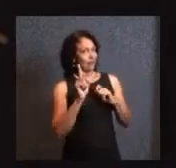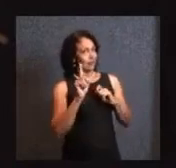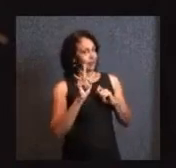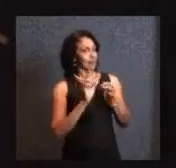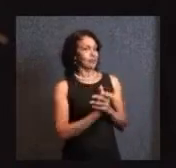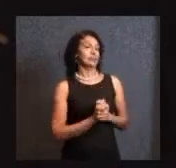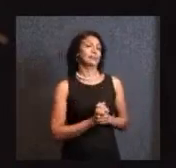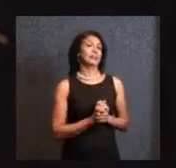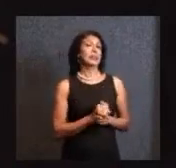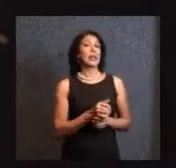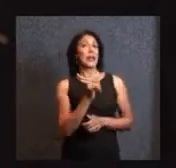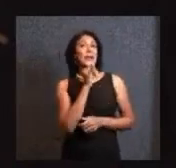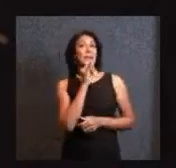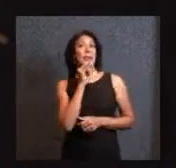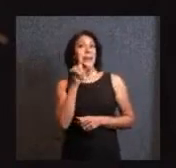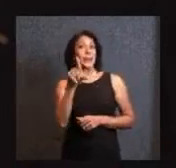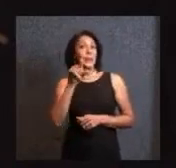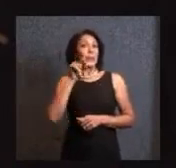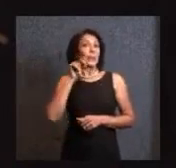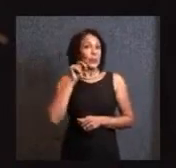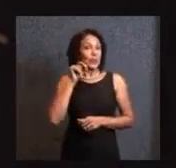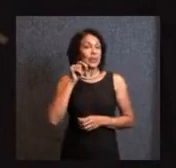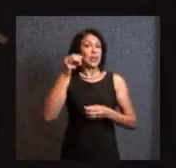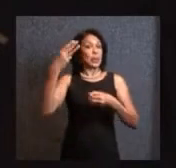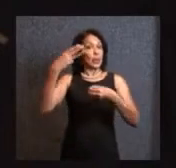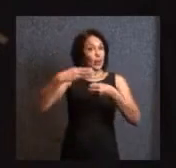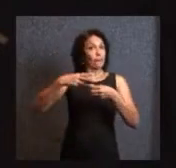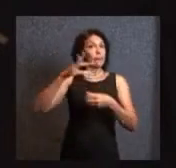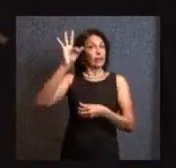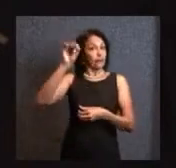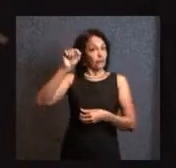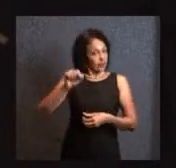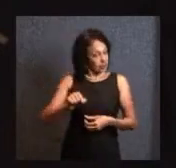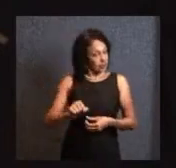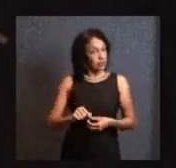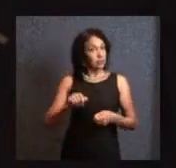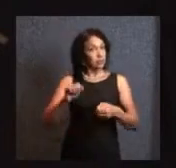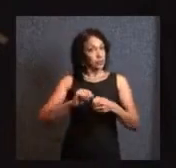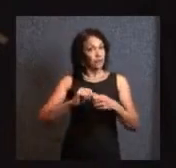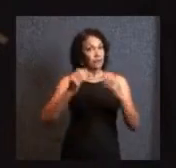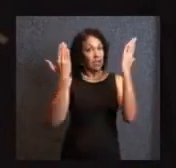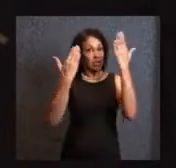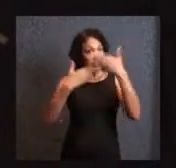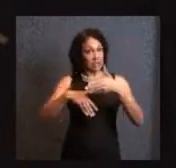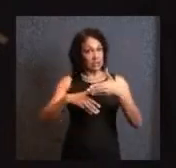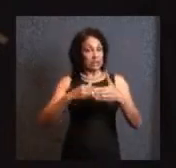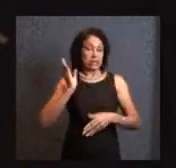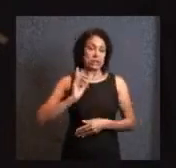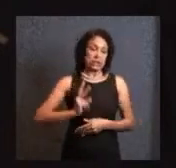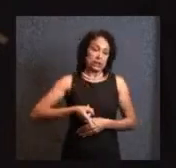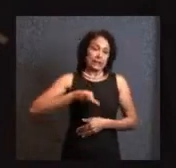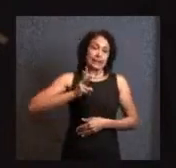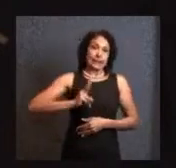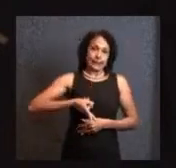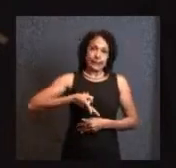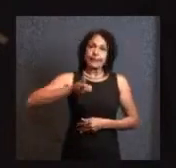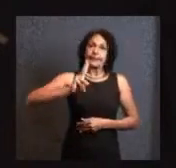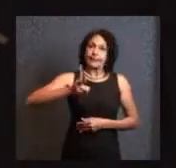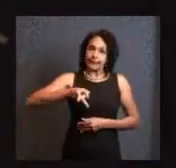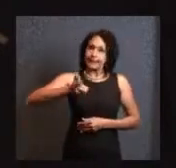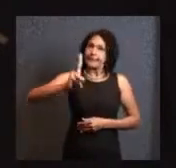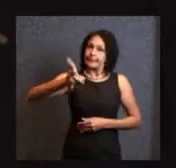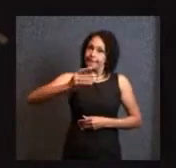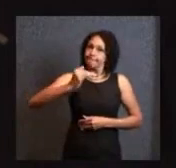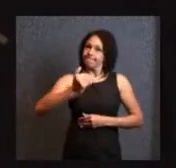uma decisão que o município tomou de fazer uma avaliação sistemática da aprendizagem